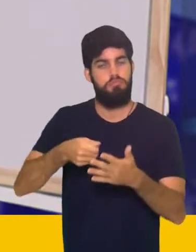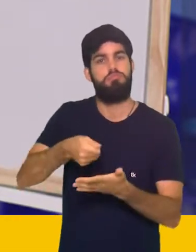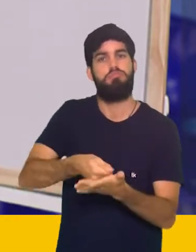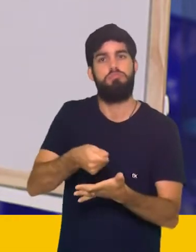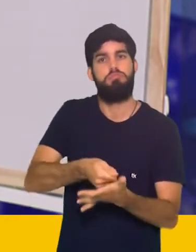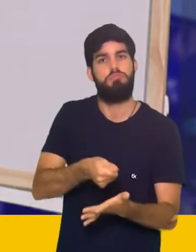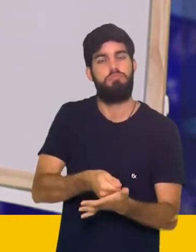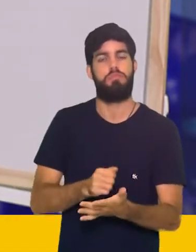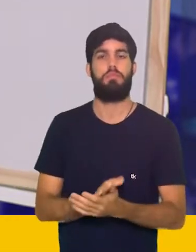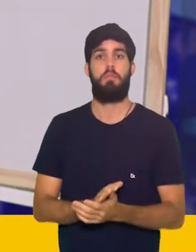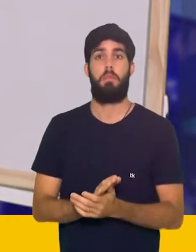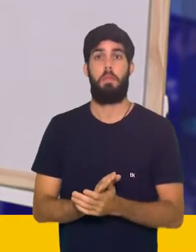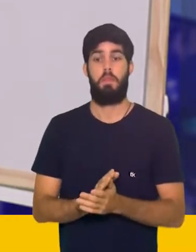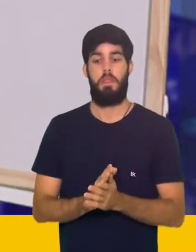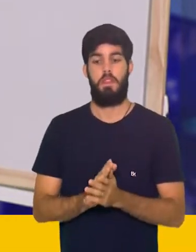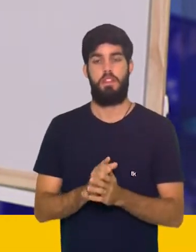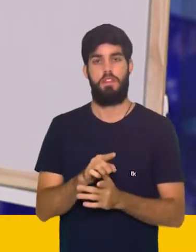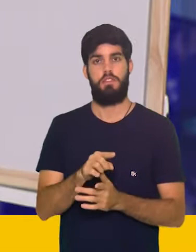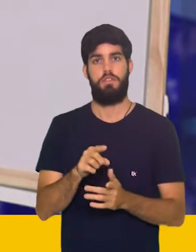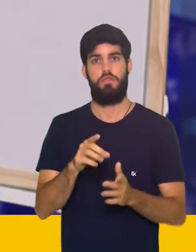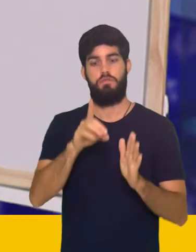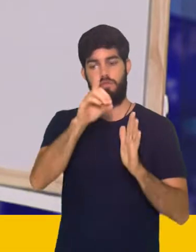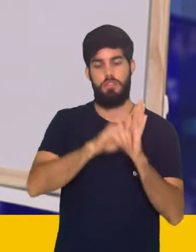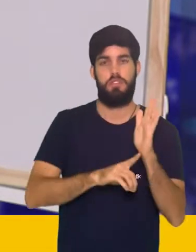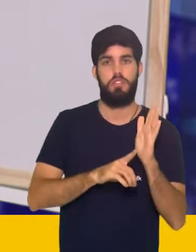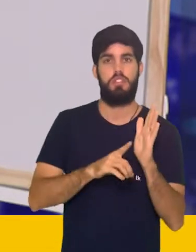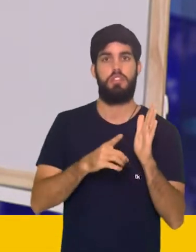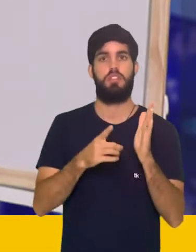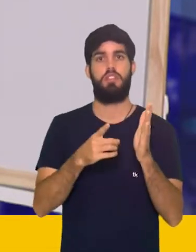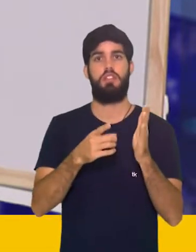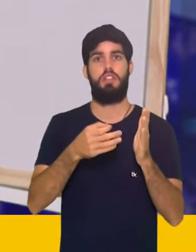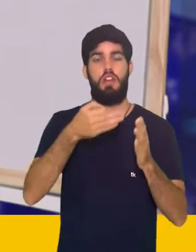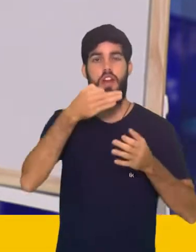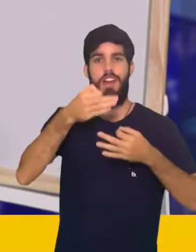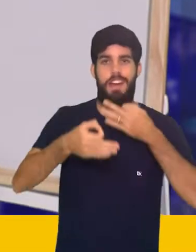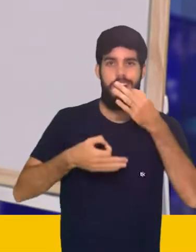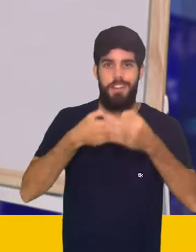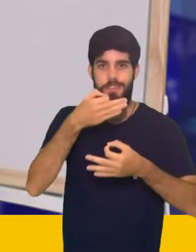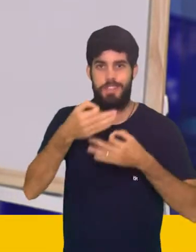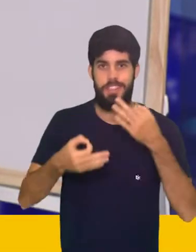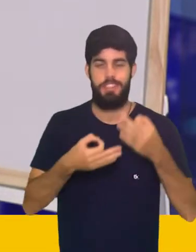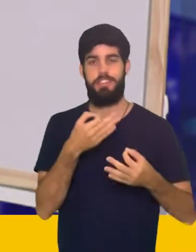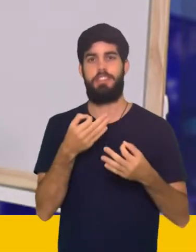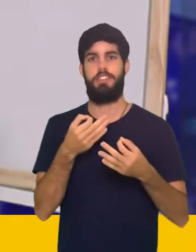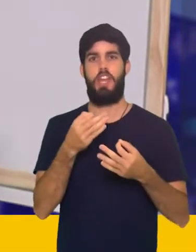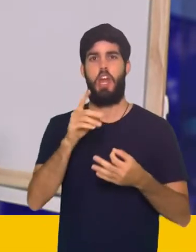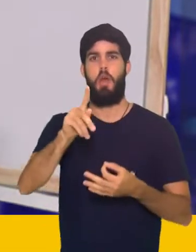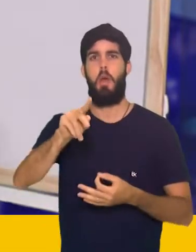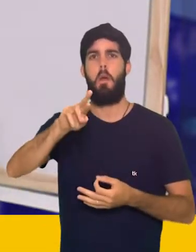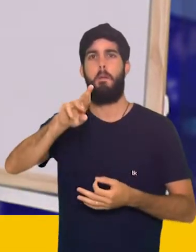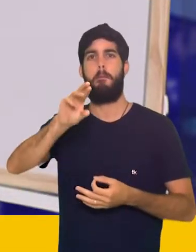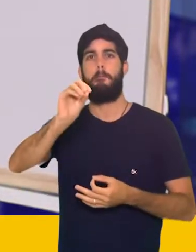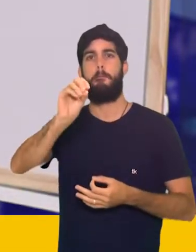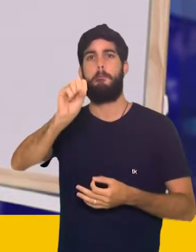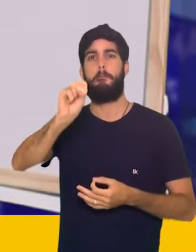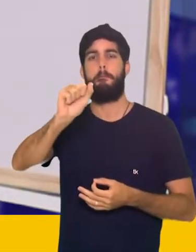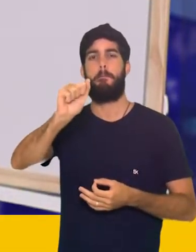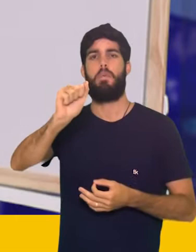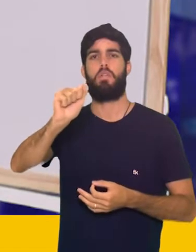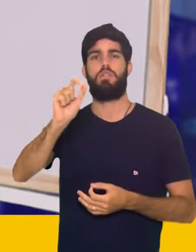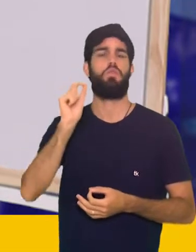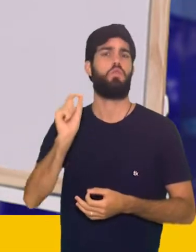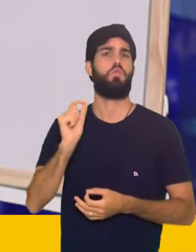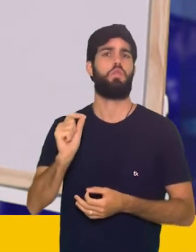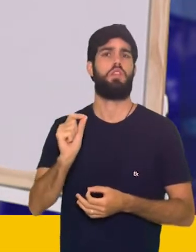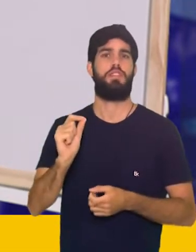ele exige que a gente faça uma dissertação argumentativa em prosa. E o que é isso? É um